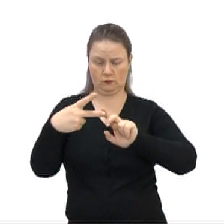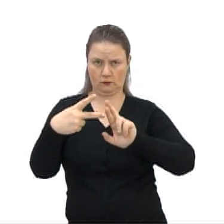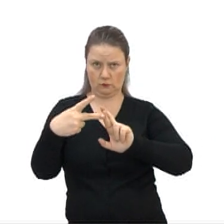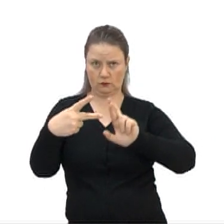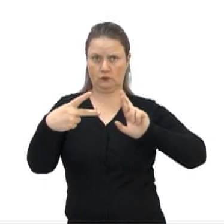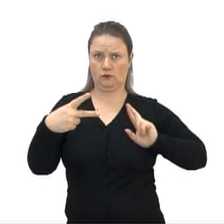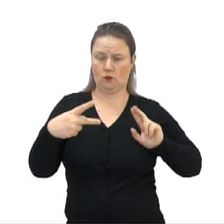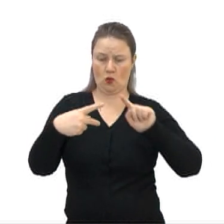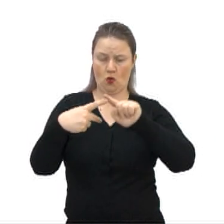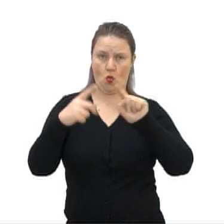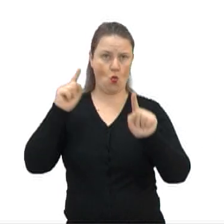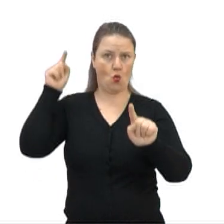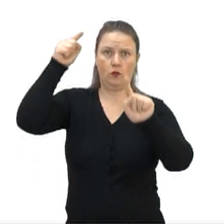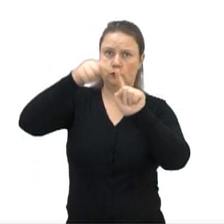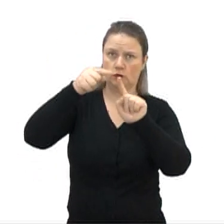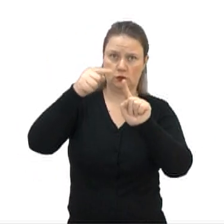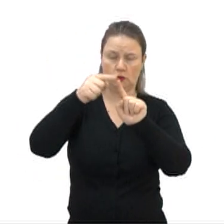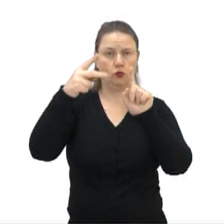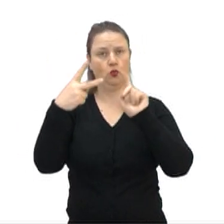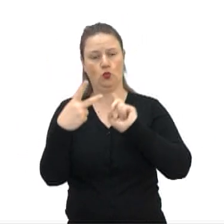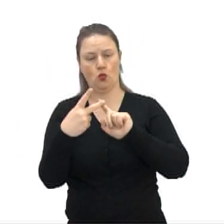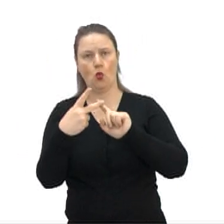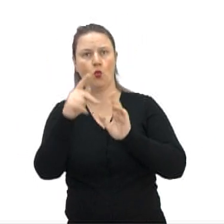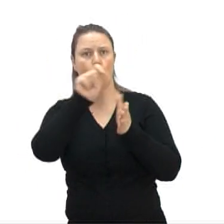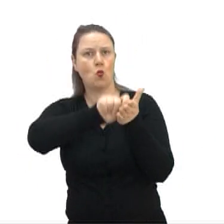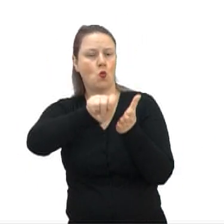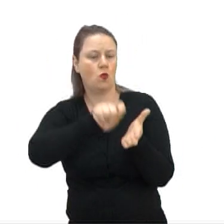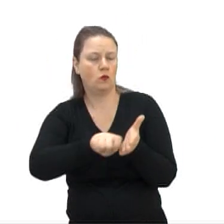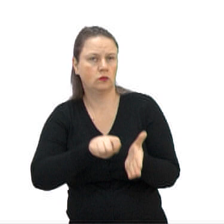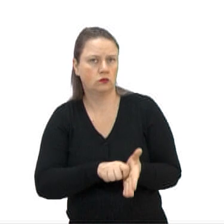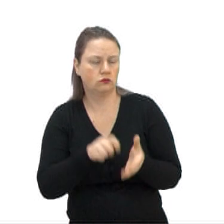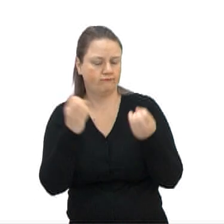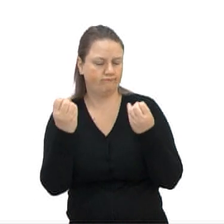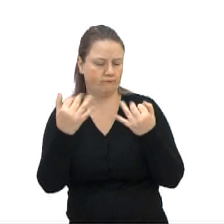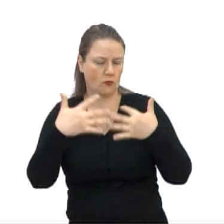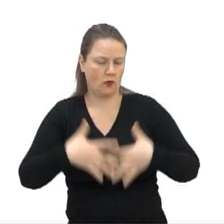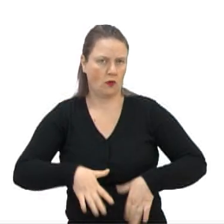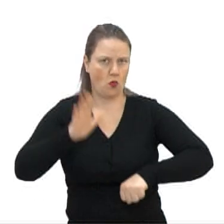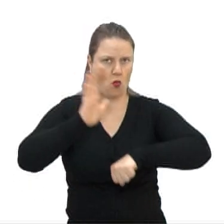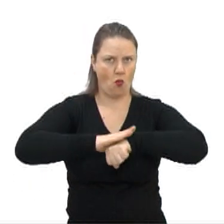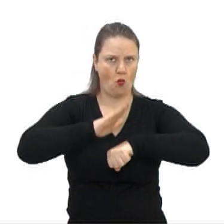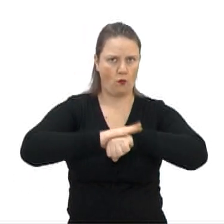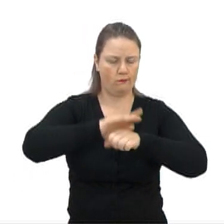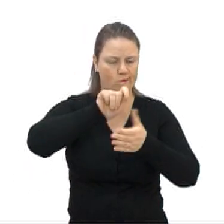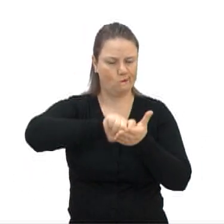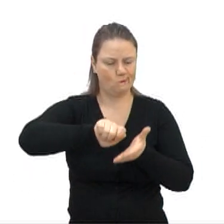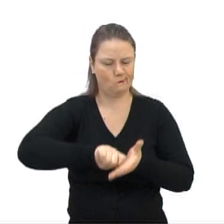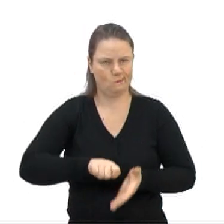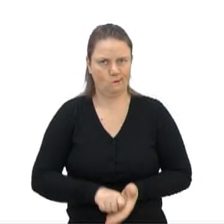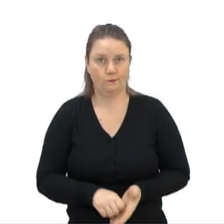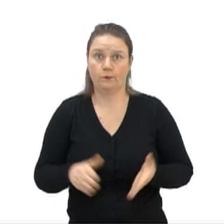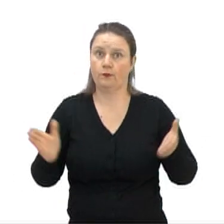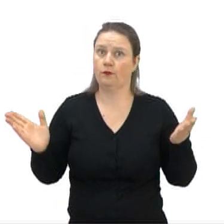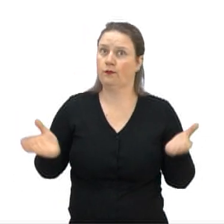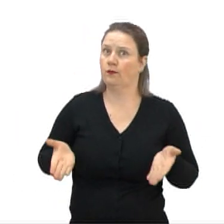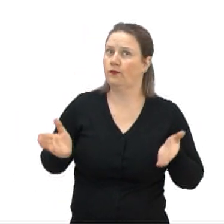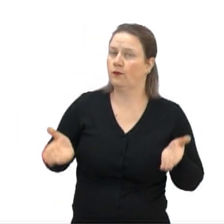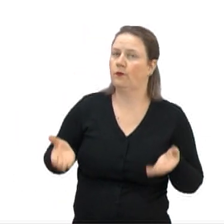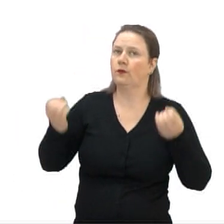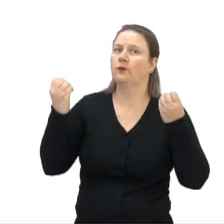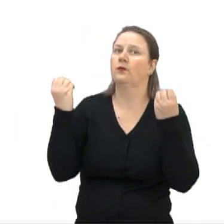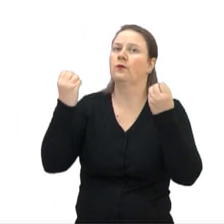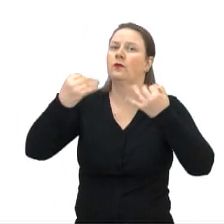e dissertativas. Então, respostas objetivas e respostas dissertativas. Vocês vão explicar a